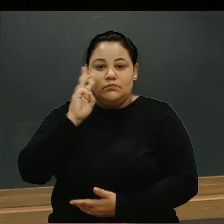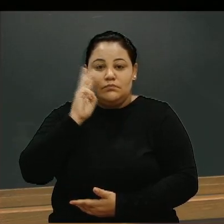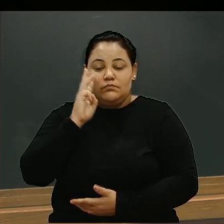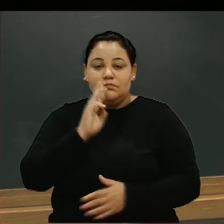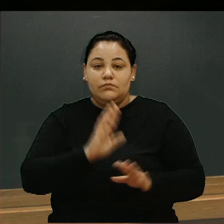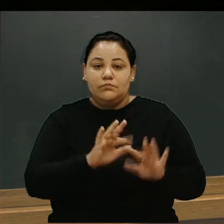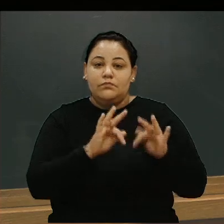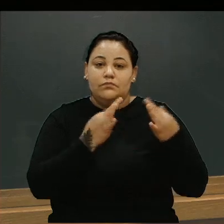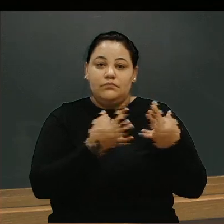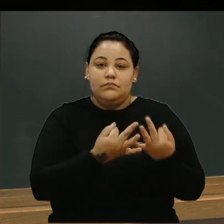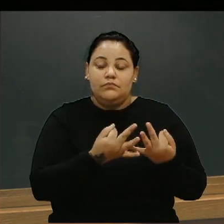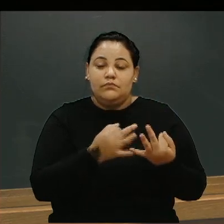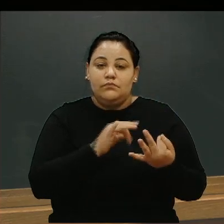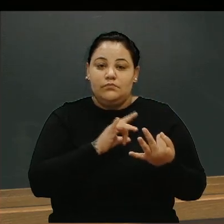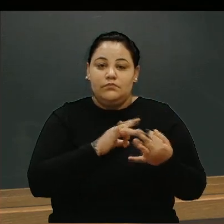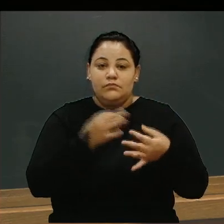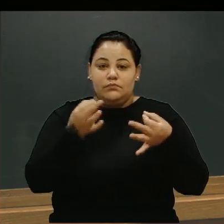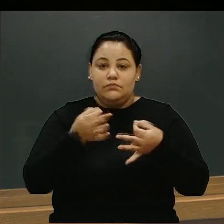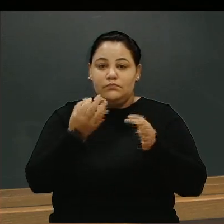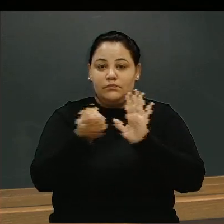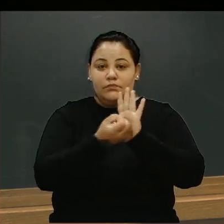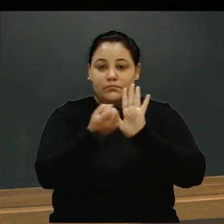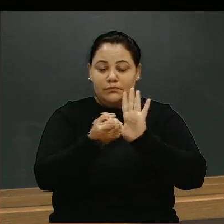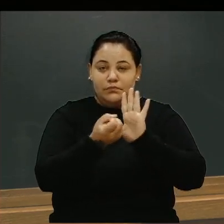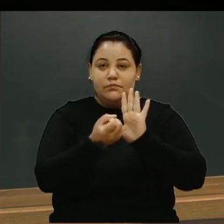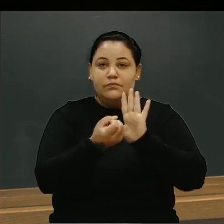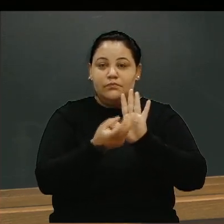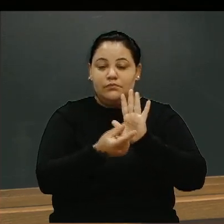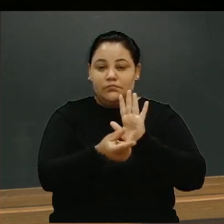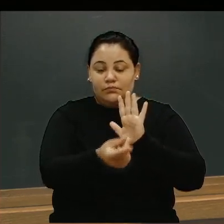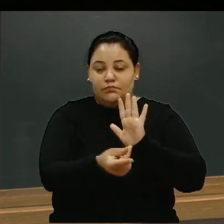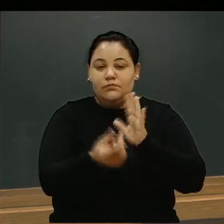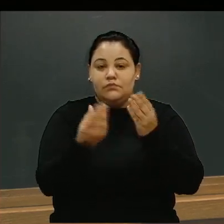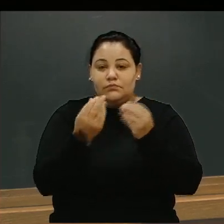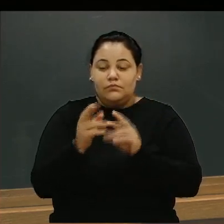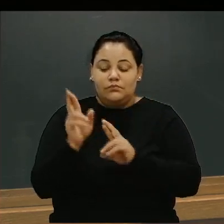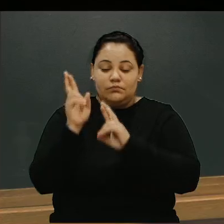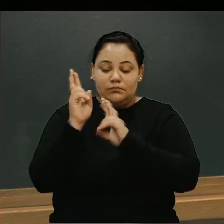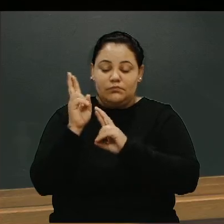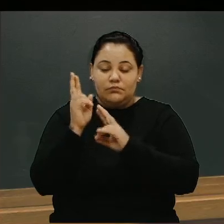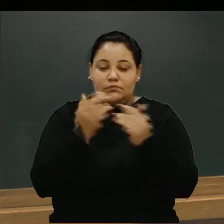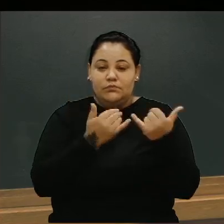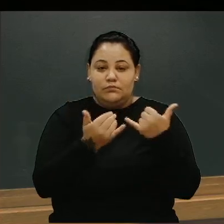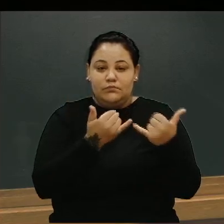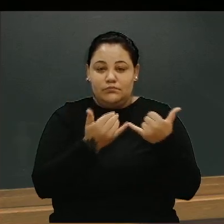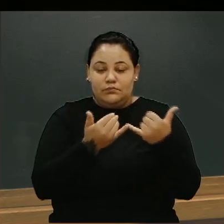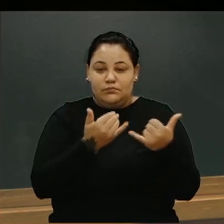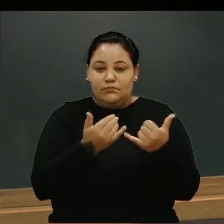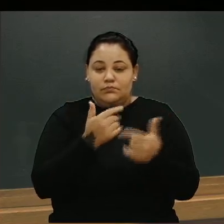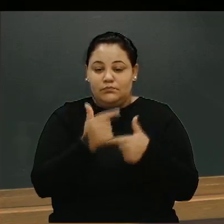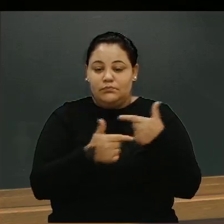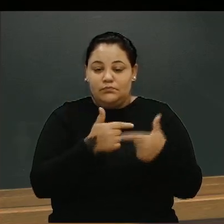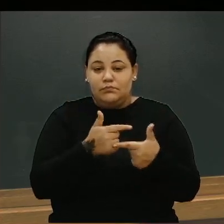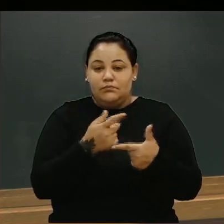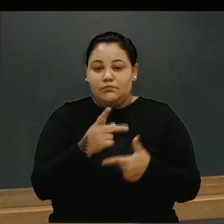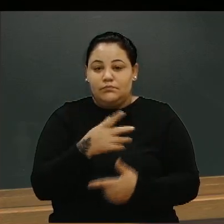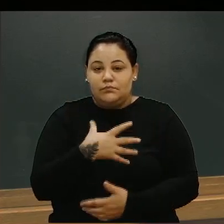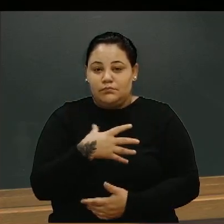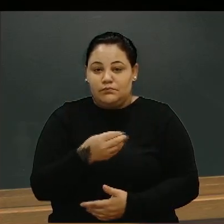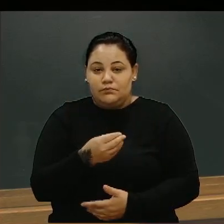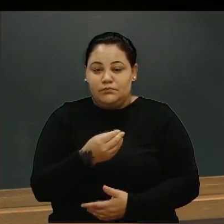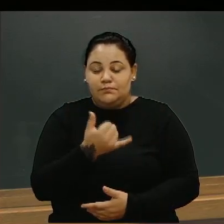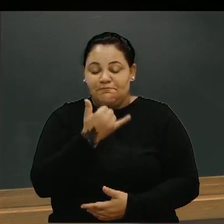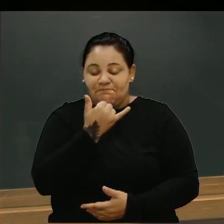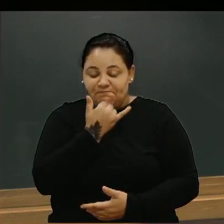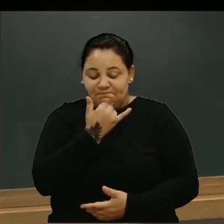com certeza um legado de muita esperança e um exemplo de trabalho para o seu filho. Então, ao Pelicioli, os meus pêsames e a toda a família,